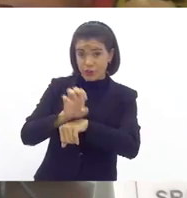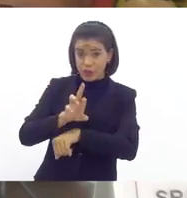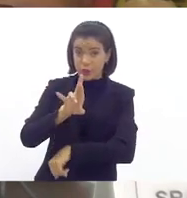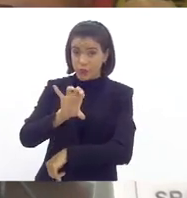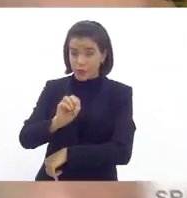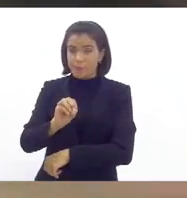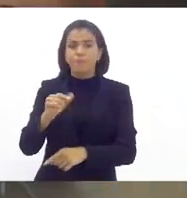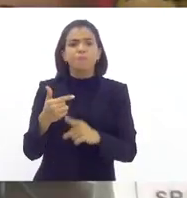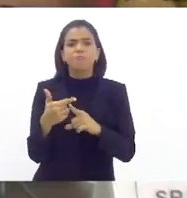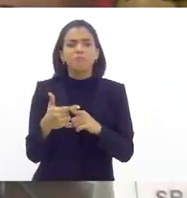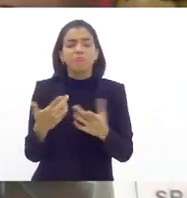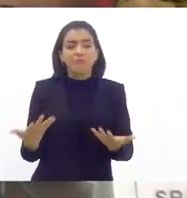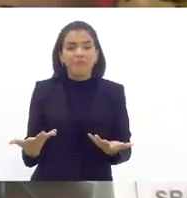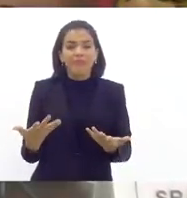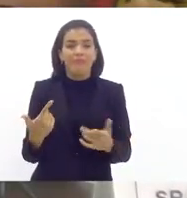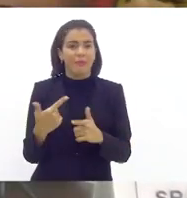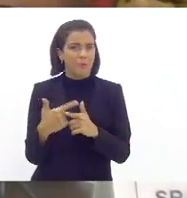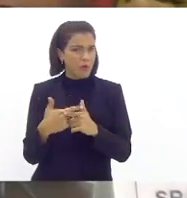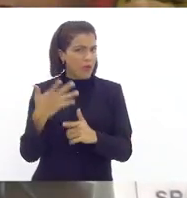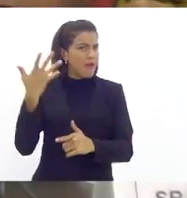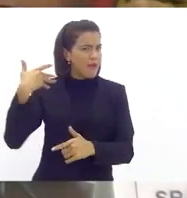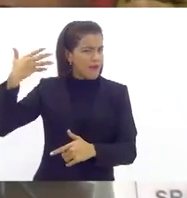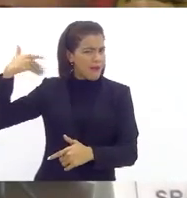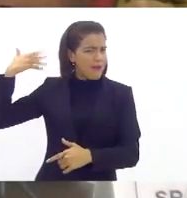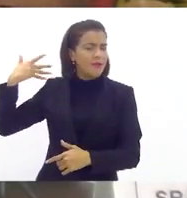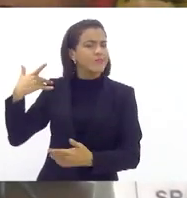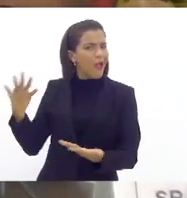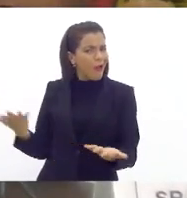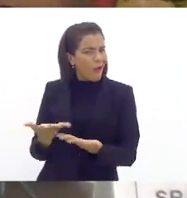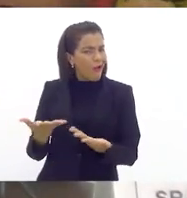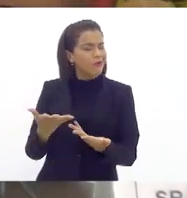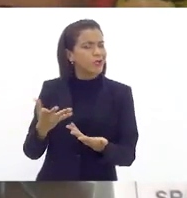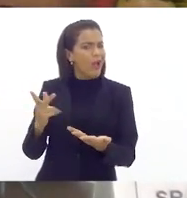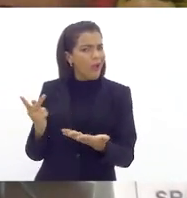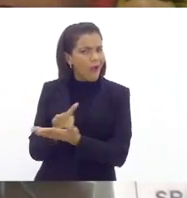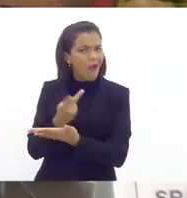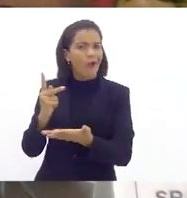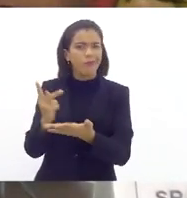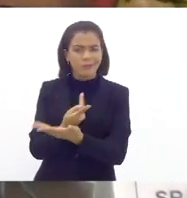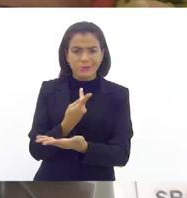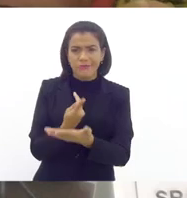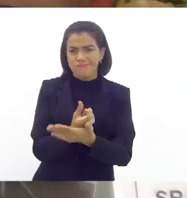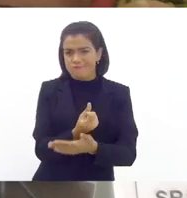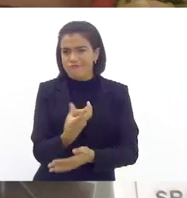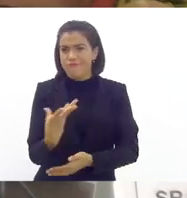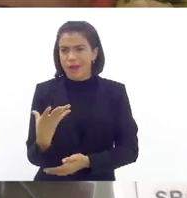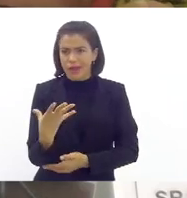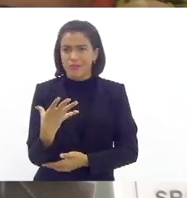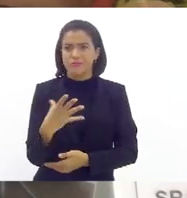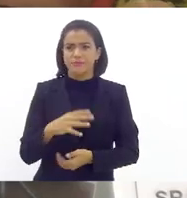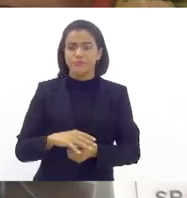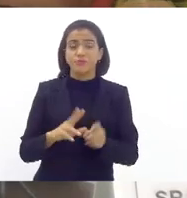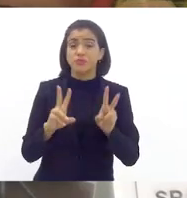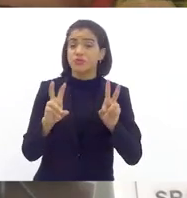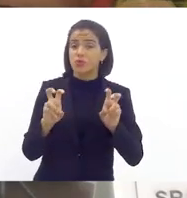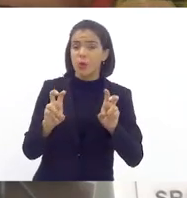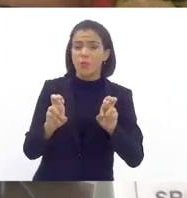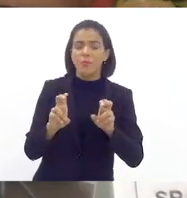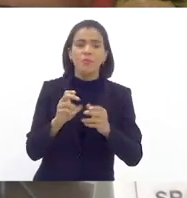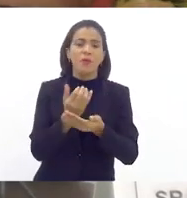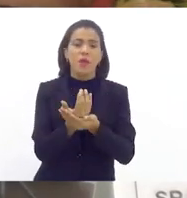Algumas coisas estavam acontecendo e estão acontecendo. O deputado já citou, inclusive, a questão da UERJ.